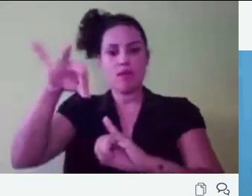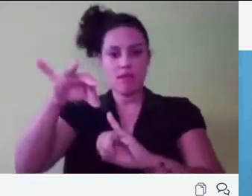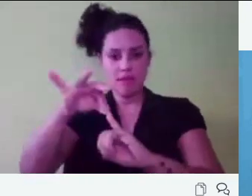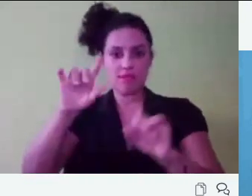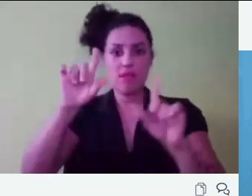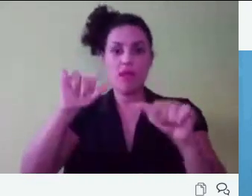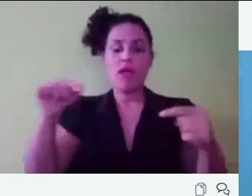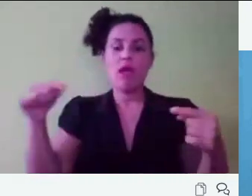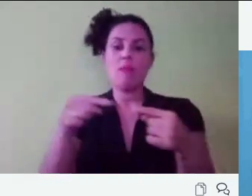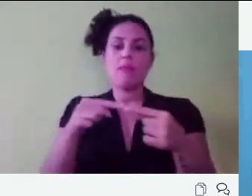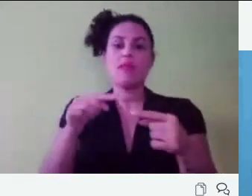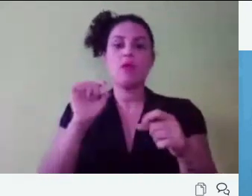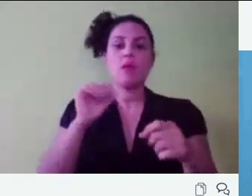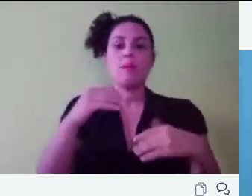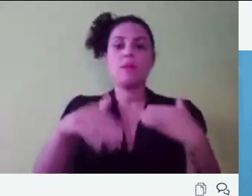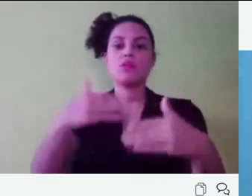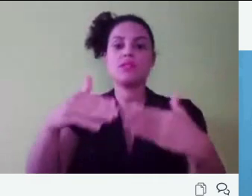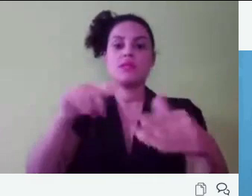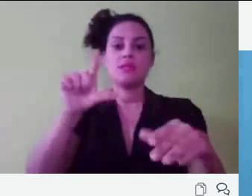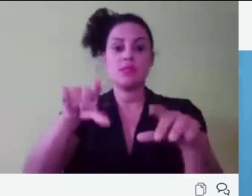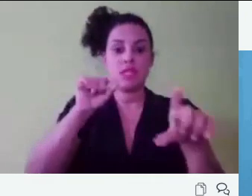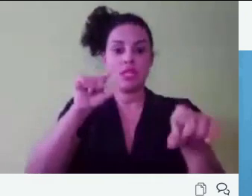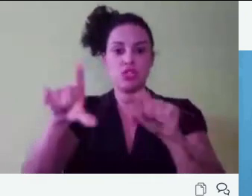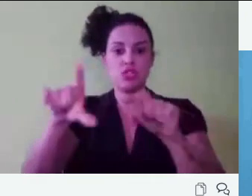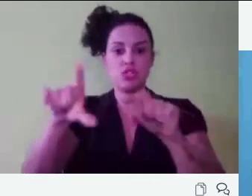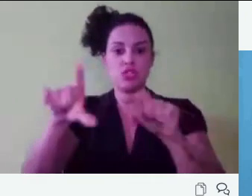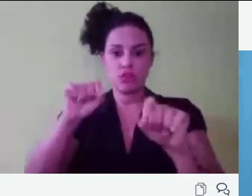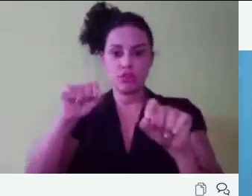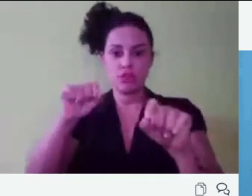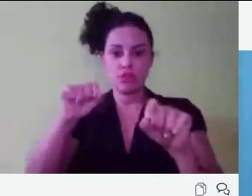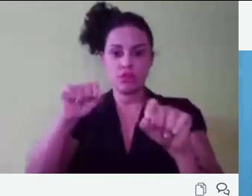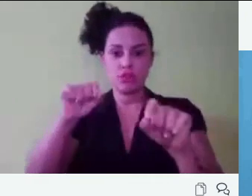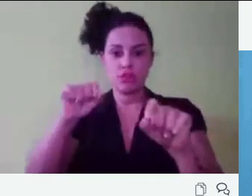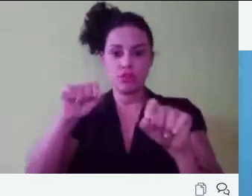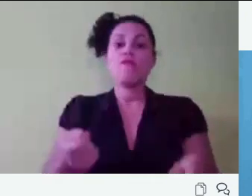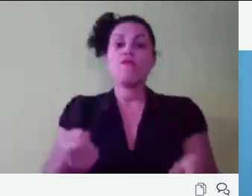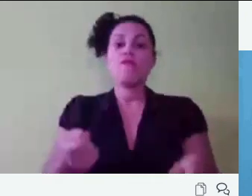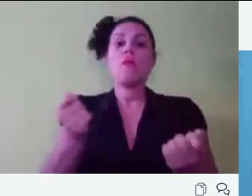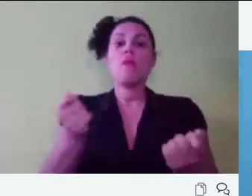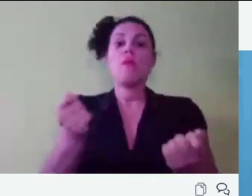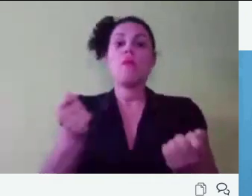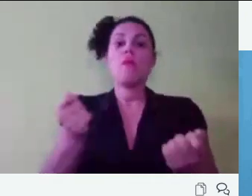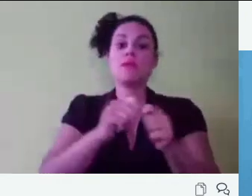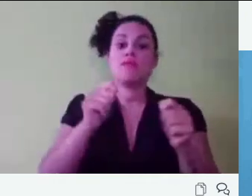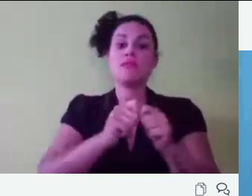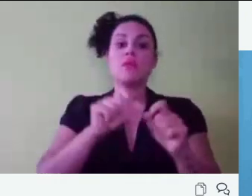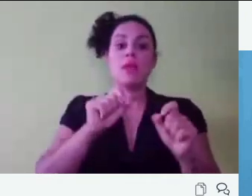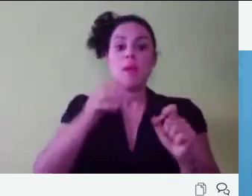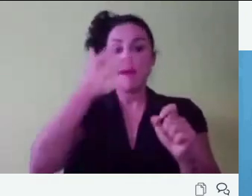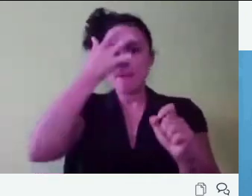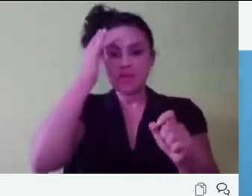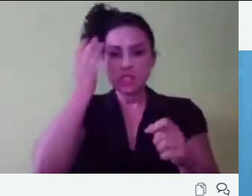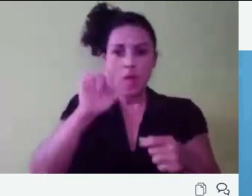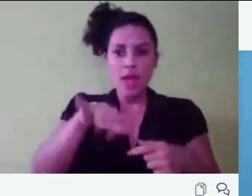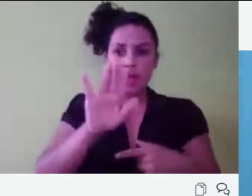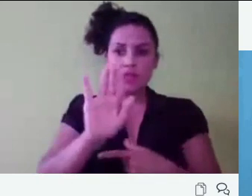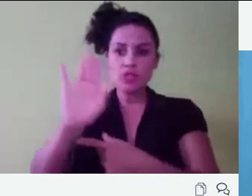seletivo. Neste momento, iniciaremos o sorteio de todos os candidatos com inscrições